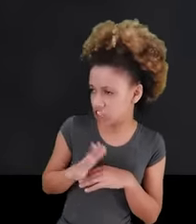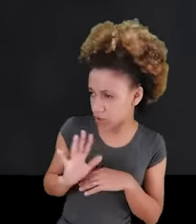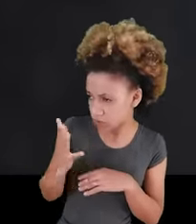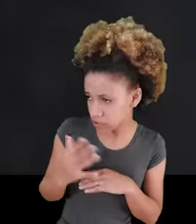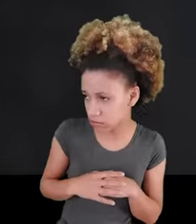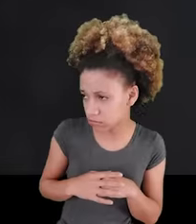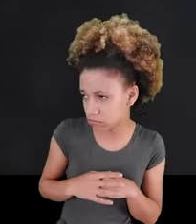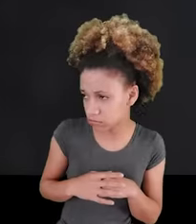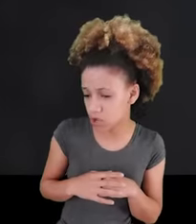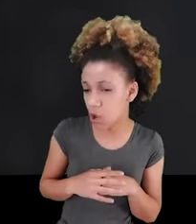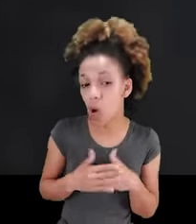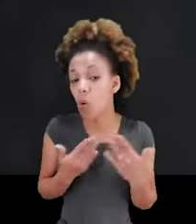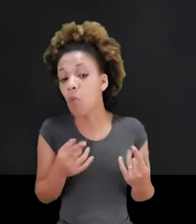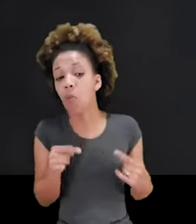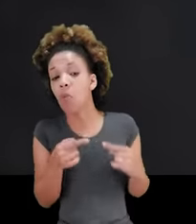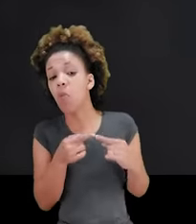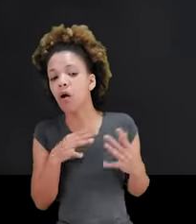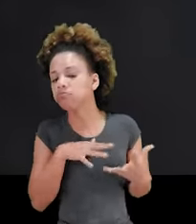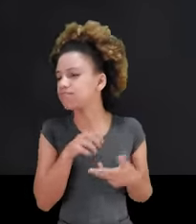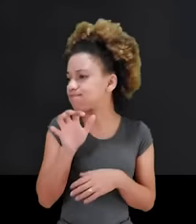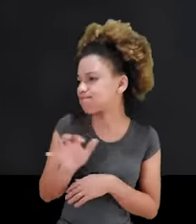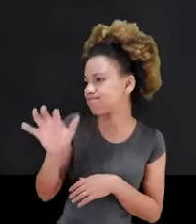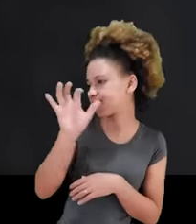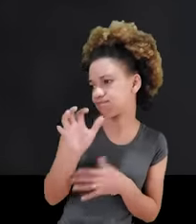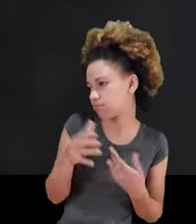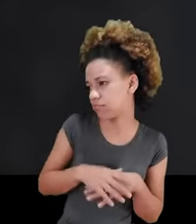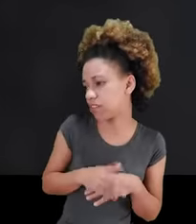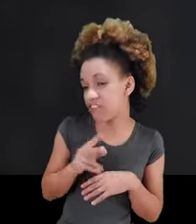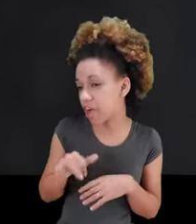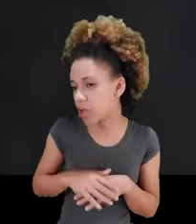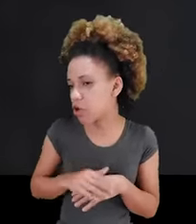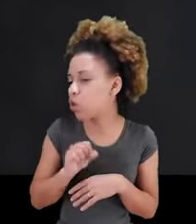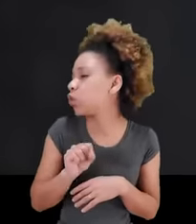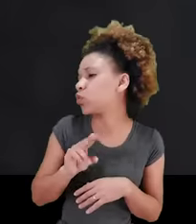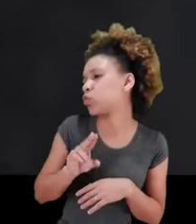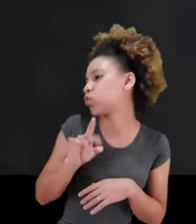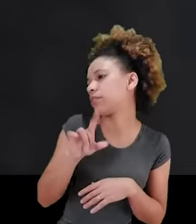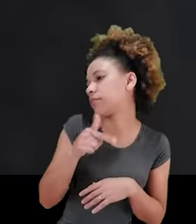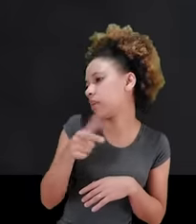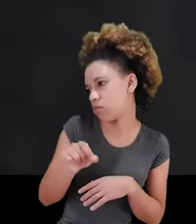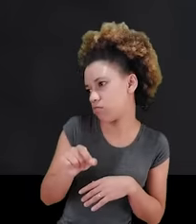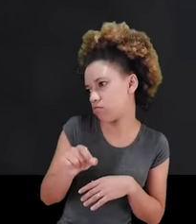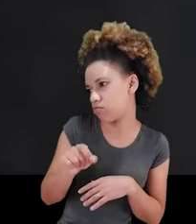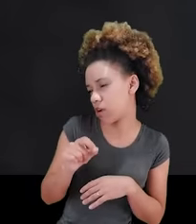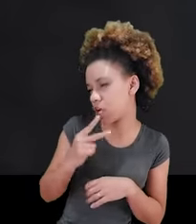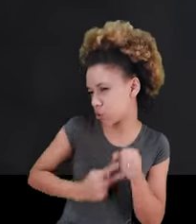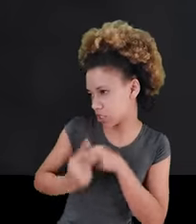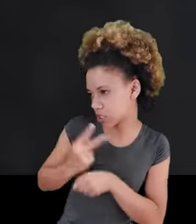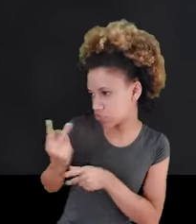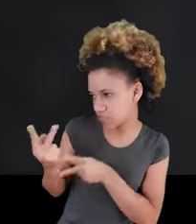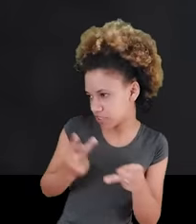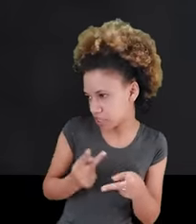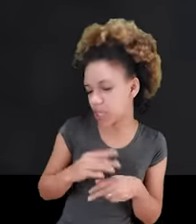aconteceu, qualquer parte do mundo, Maurício, vais para o Sudão. Eu estive no Sudão há 2 anos. No